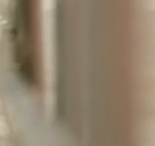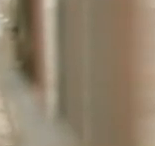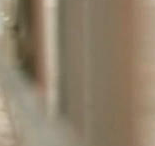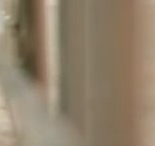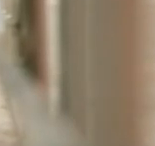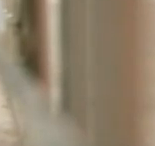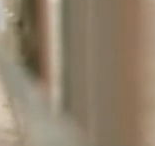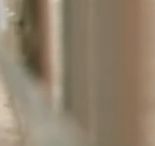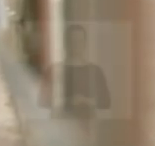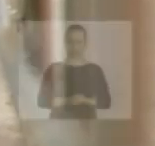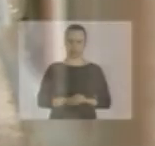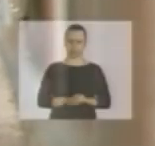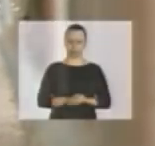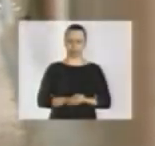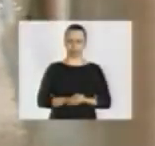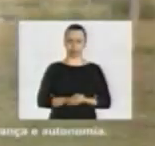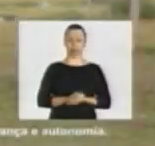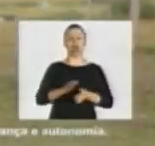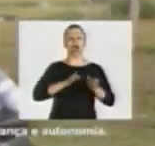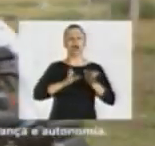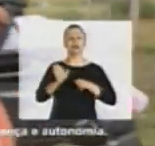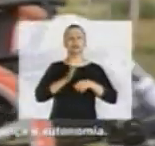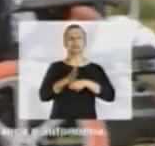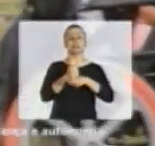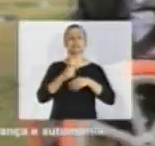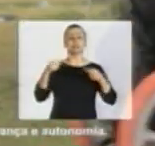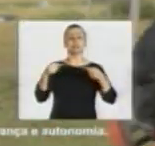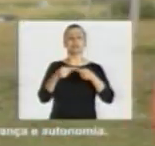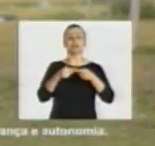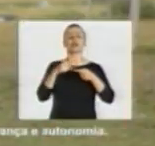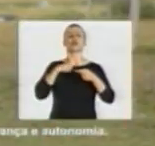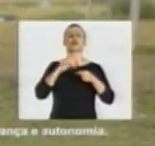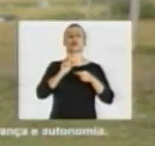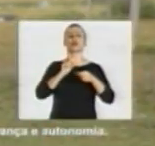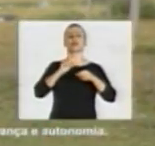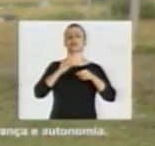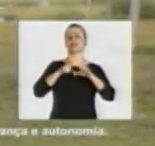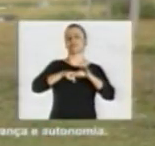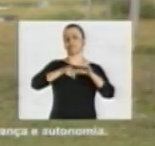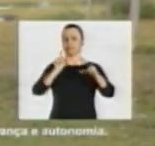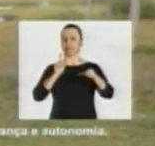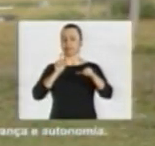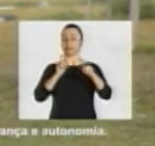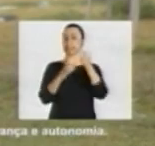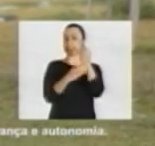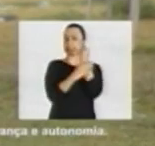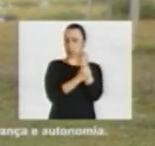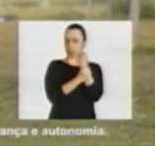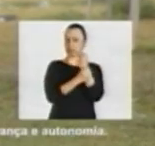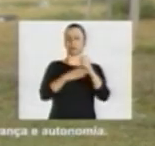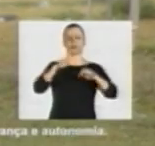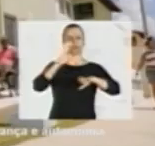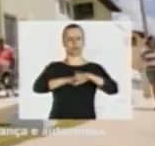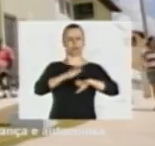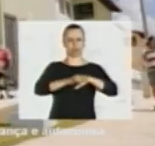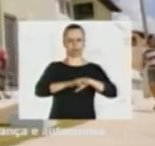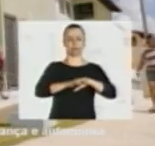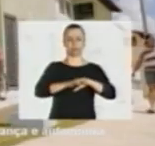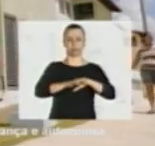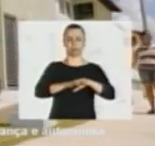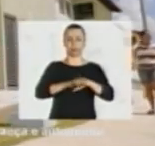Edifício letreiro animado acess acessibilidade tem a ver com Independência segurança e